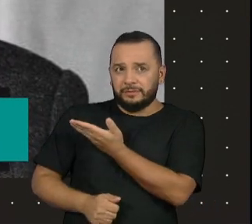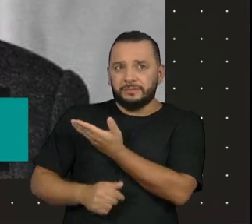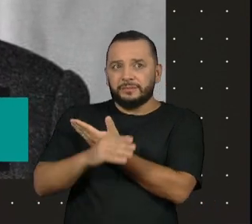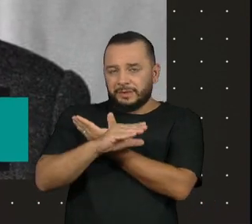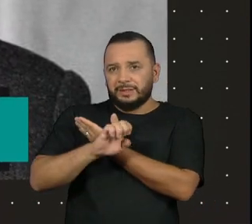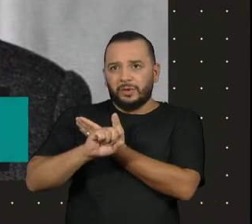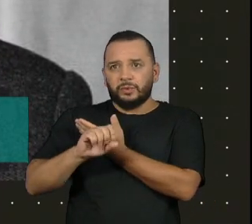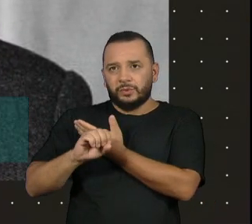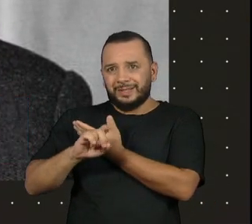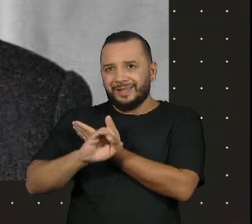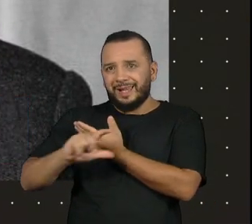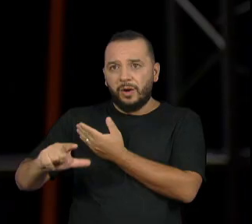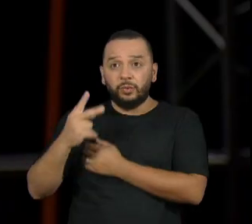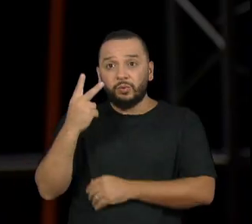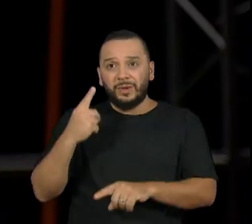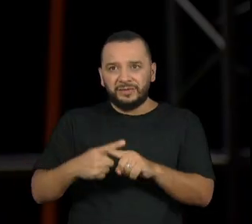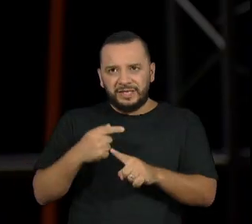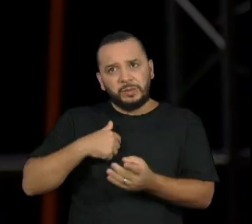E,